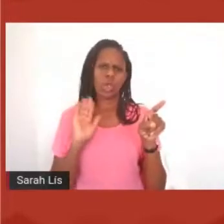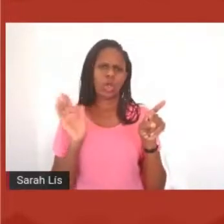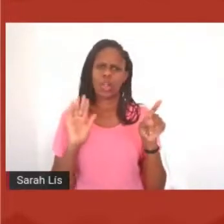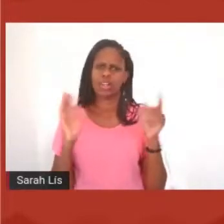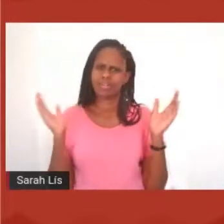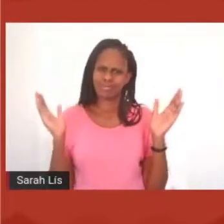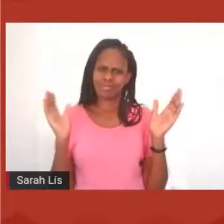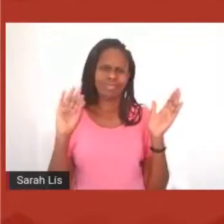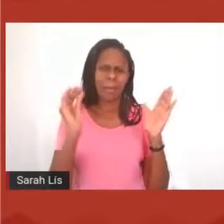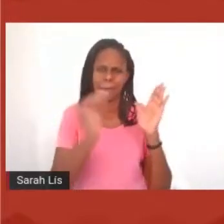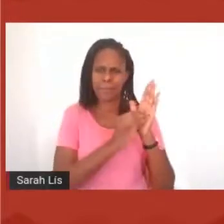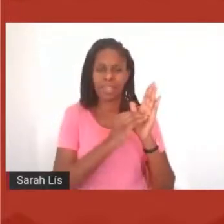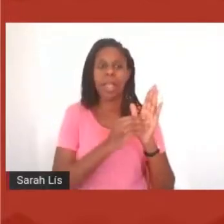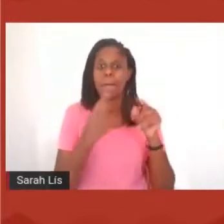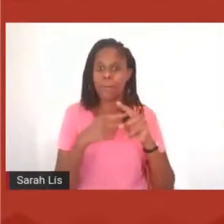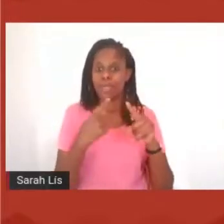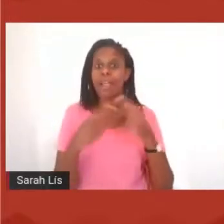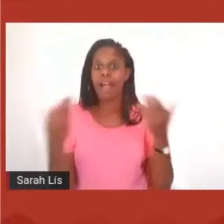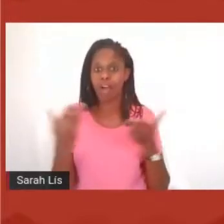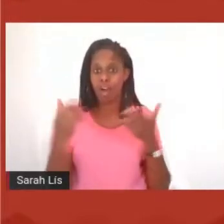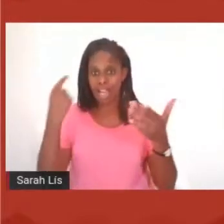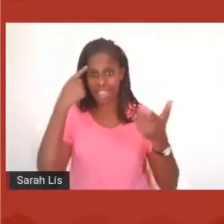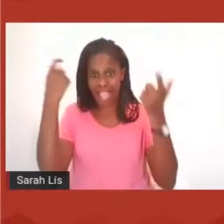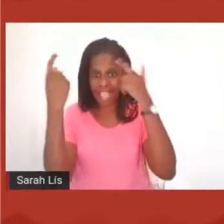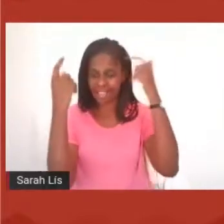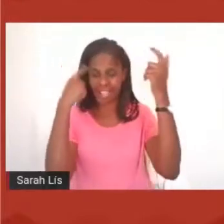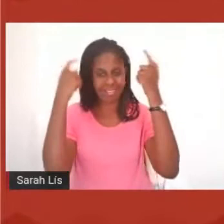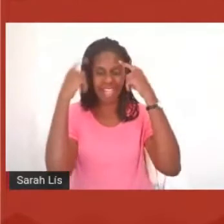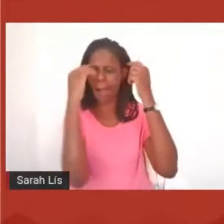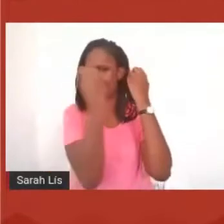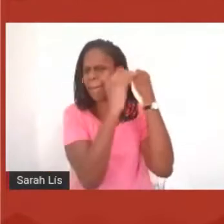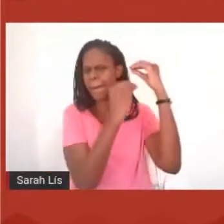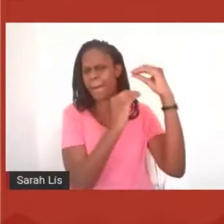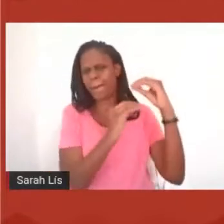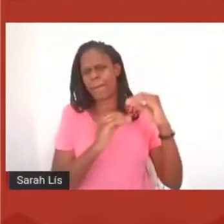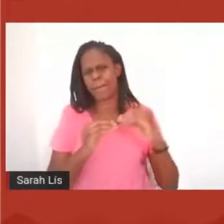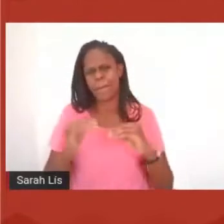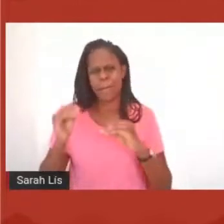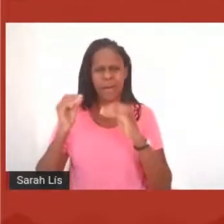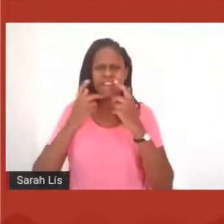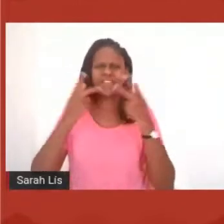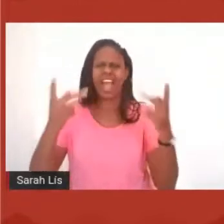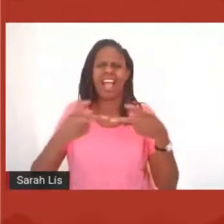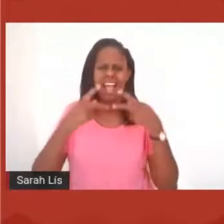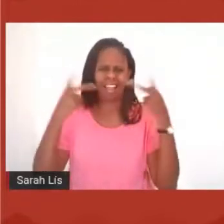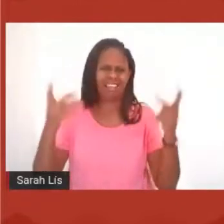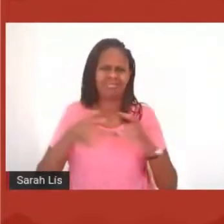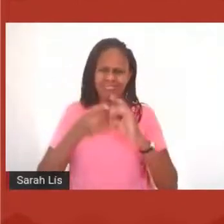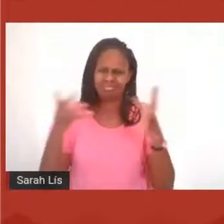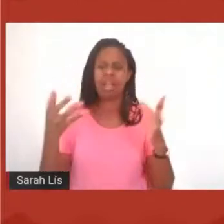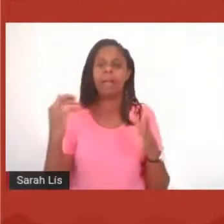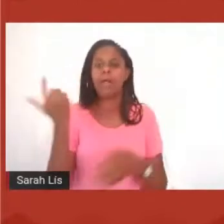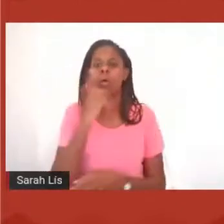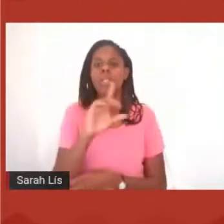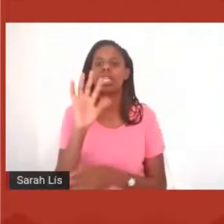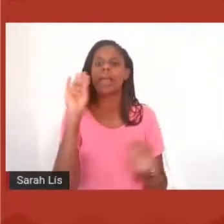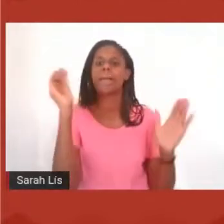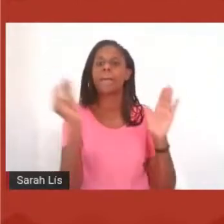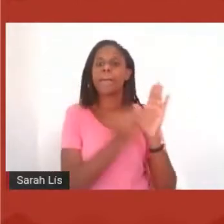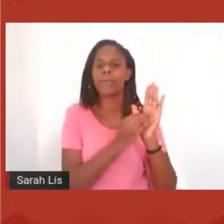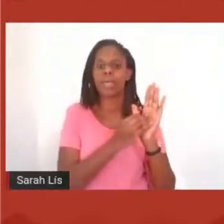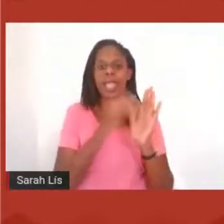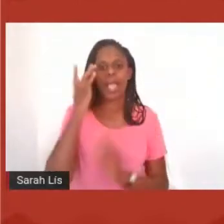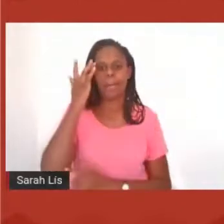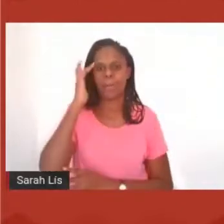Depois, a ideia é essa, jogar agora tudo que vier na sua cabeça para tentar montar todas as hipóteses e depois ter um